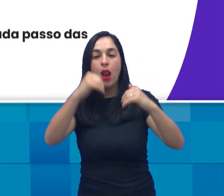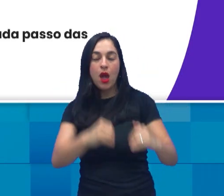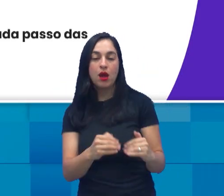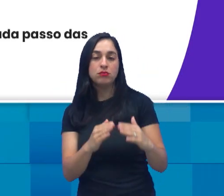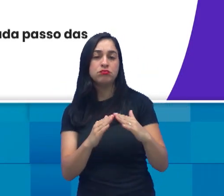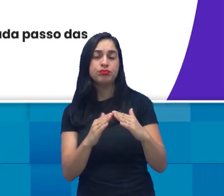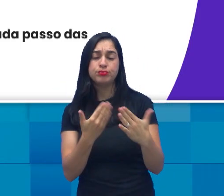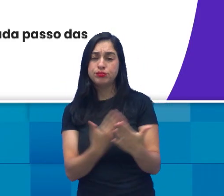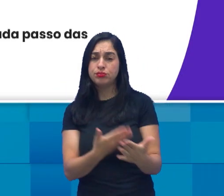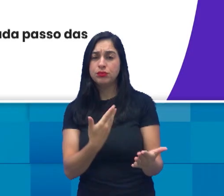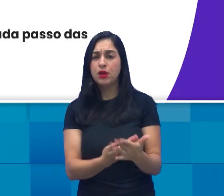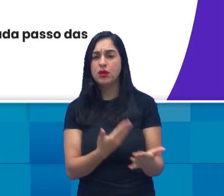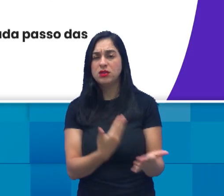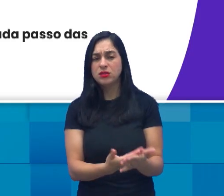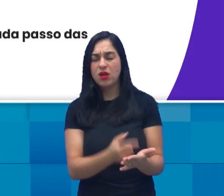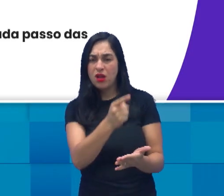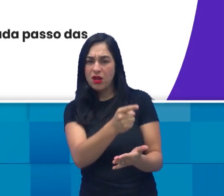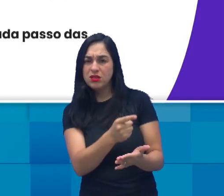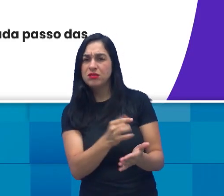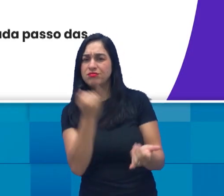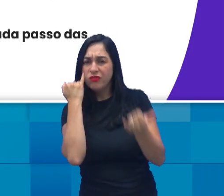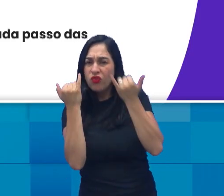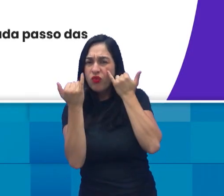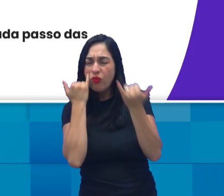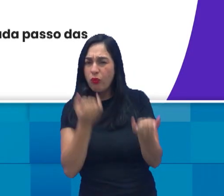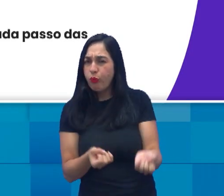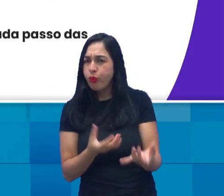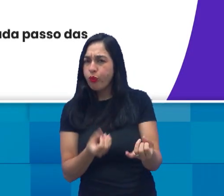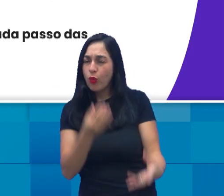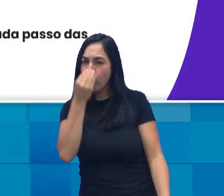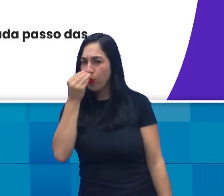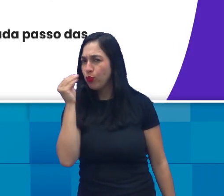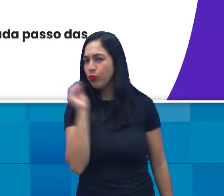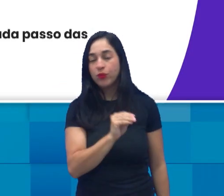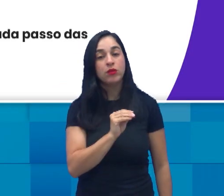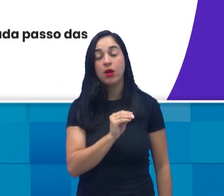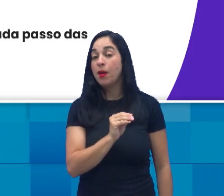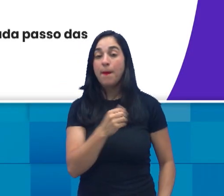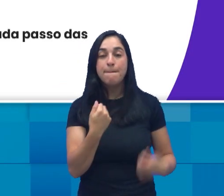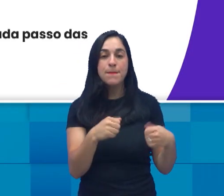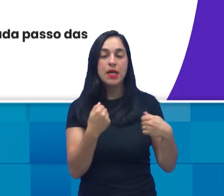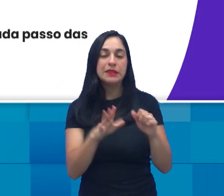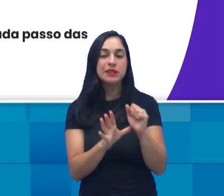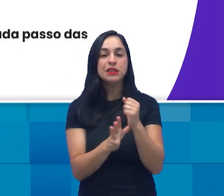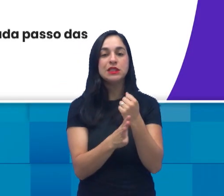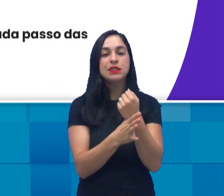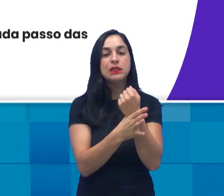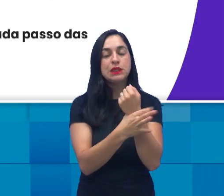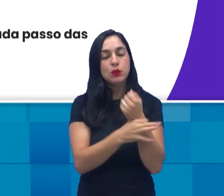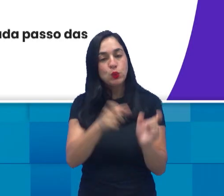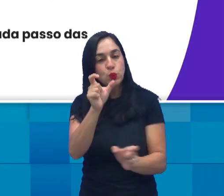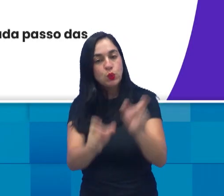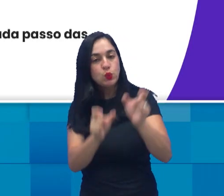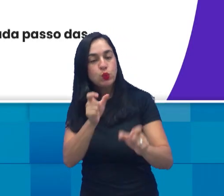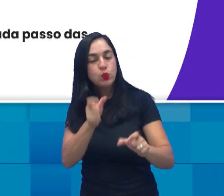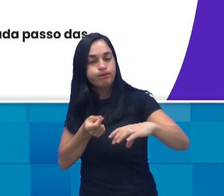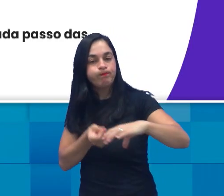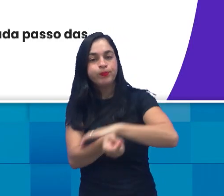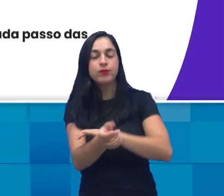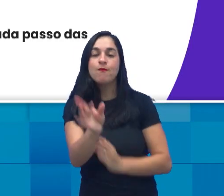ignore esses dados. É preciso investimento em segurança pública real para as